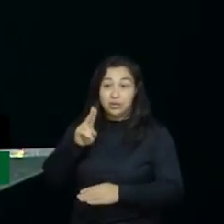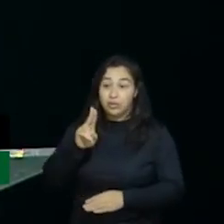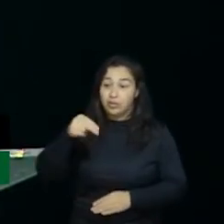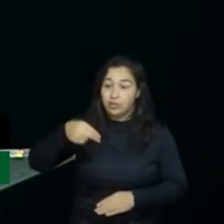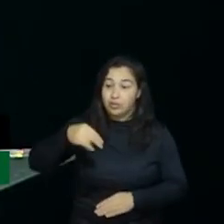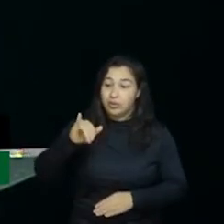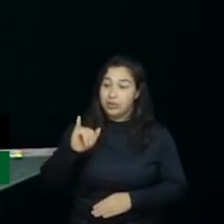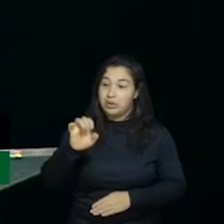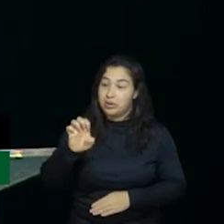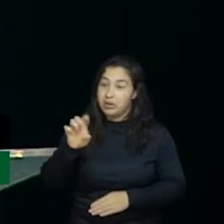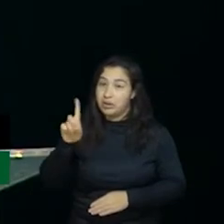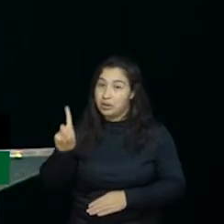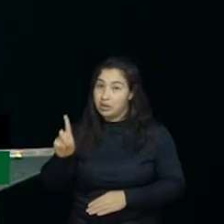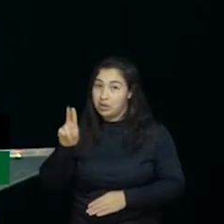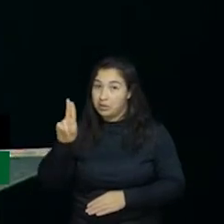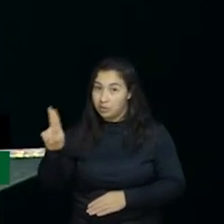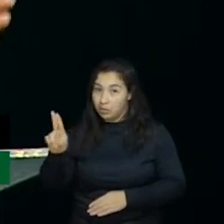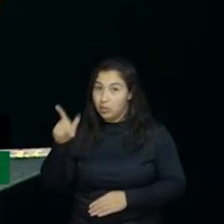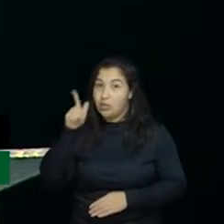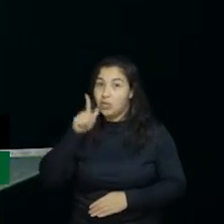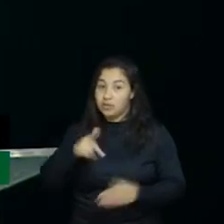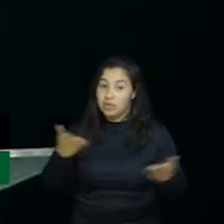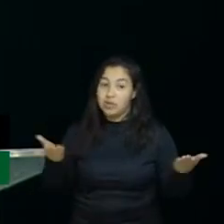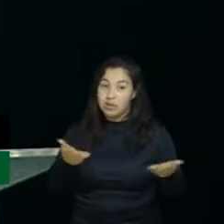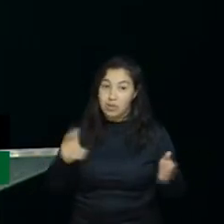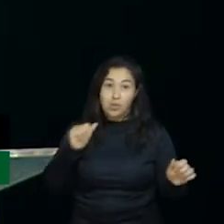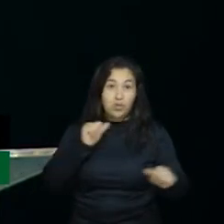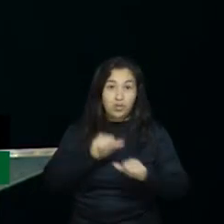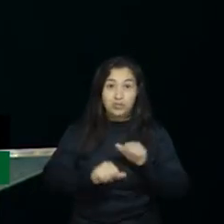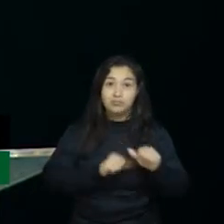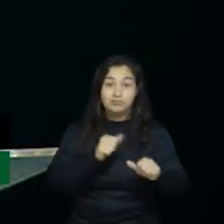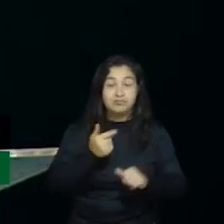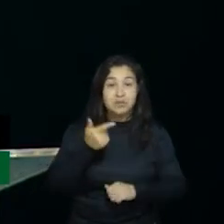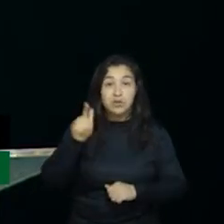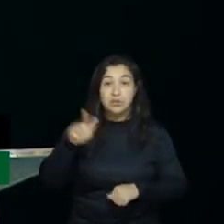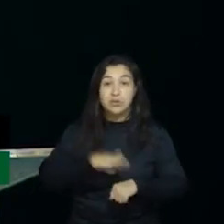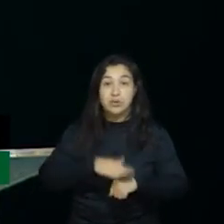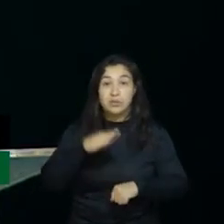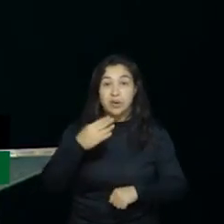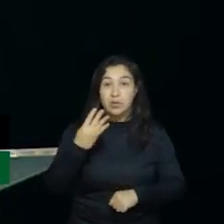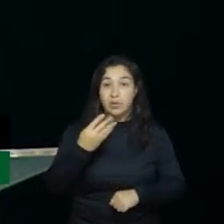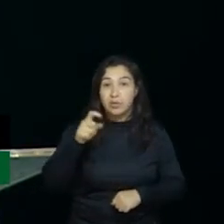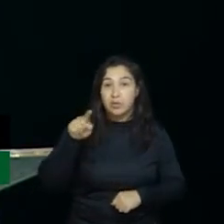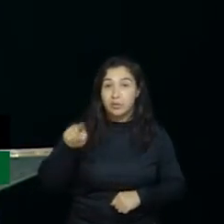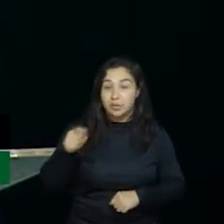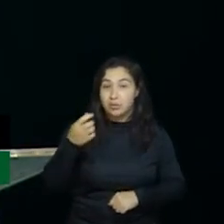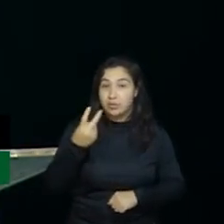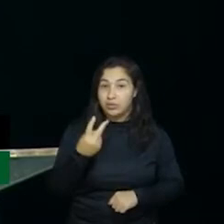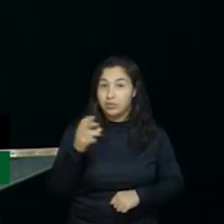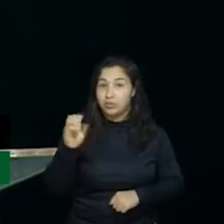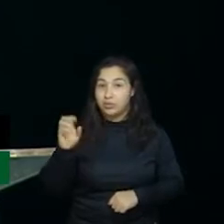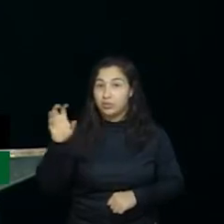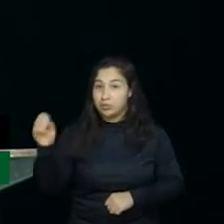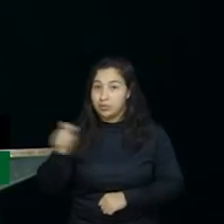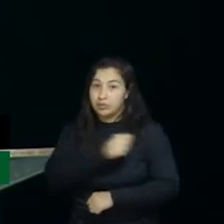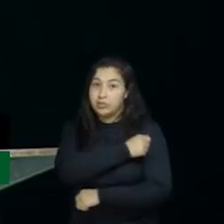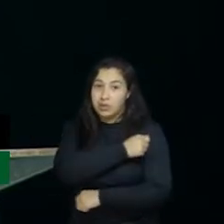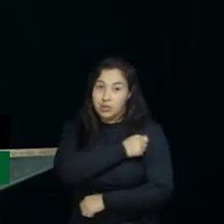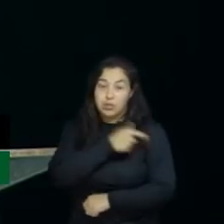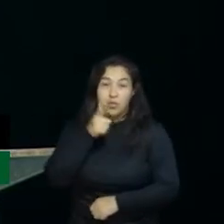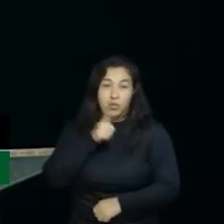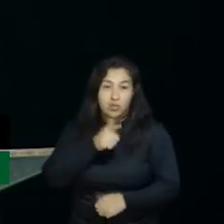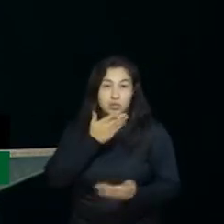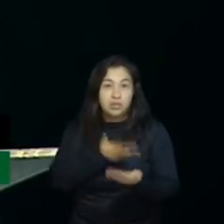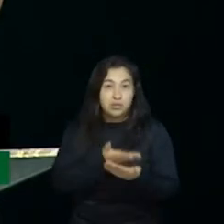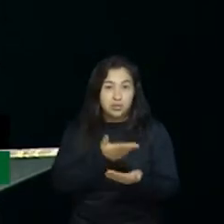aí, neste primeiro semestre de 2024, mais de 4.200 alunos beneficiados com o programa